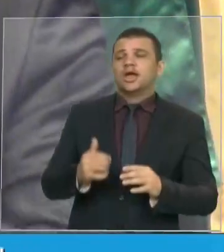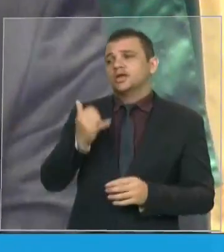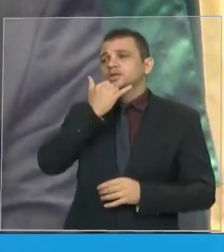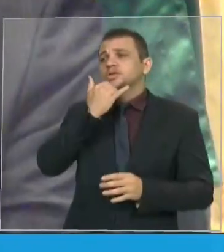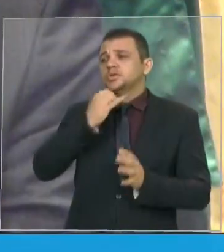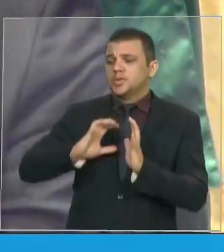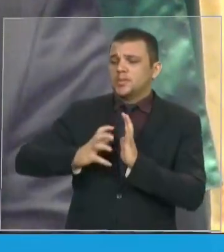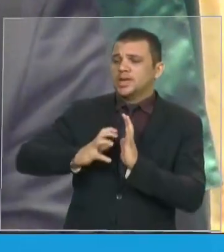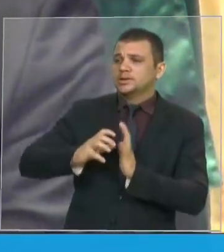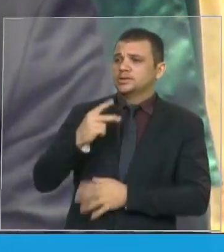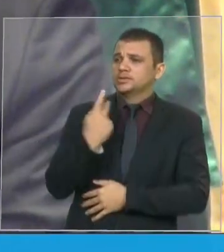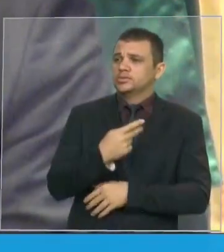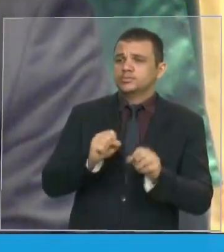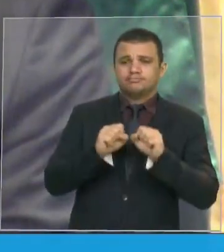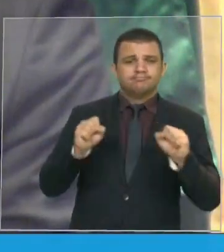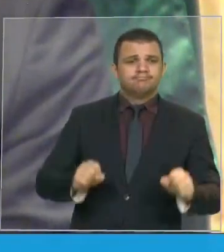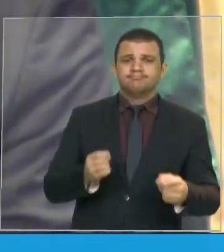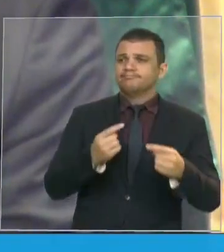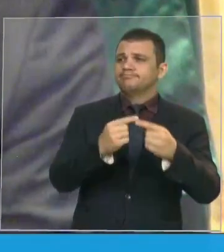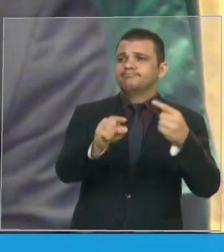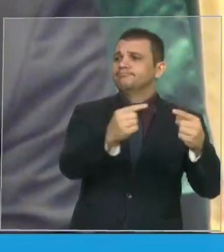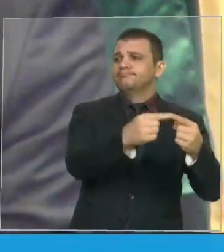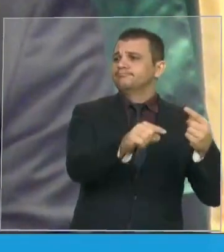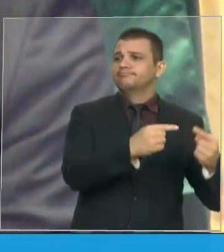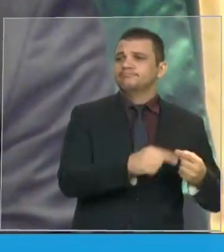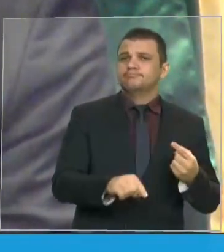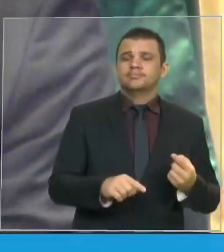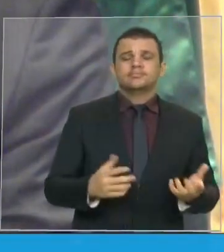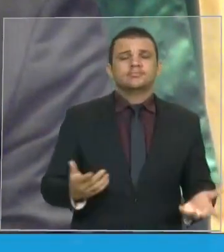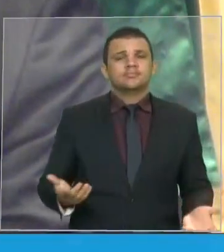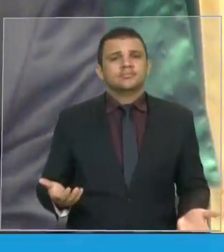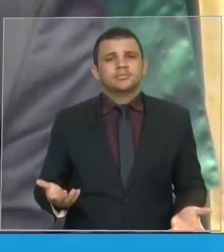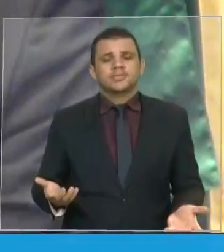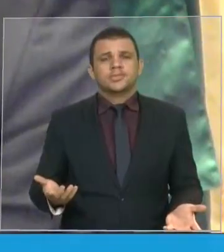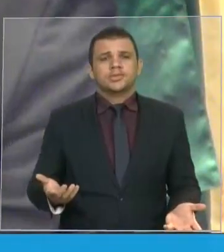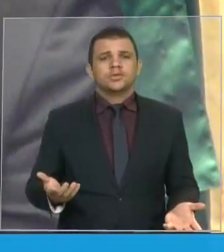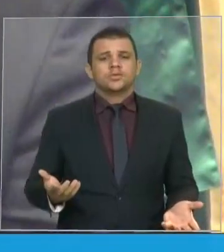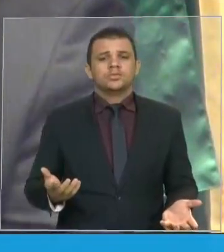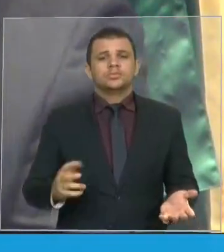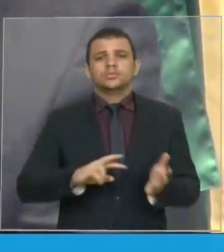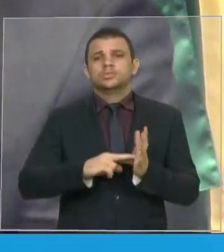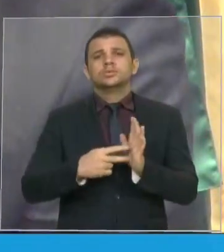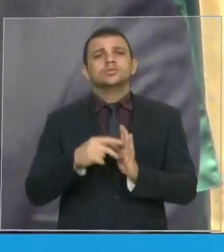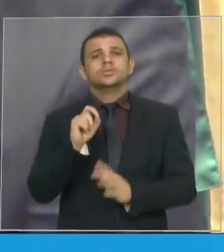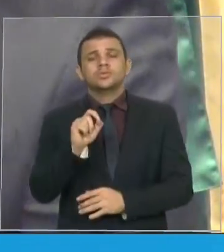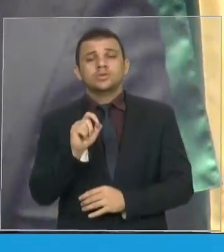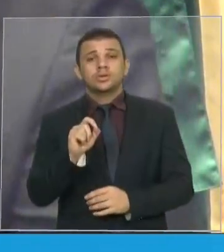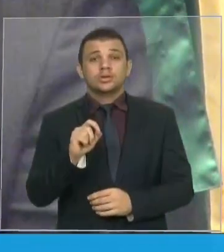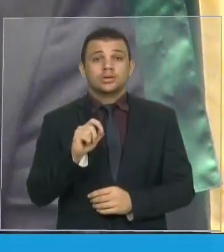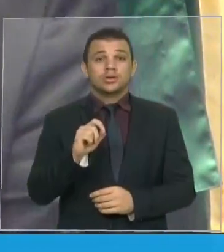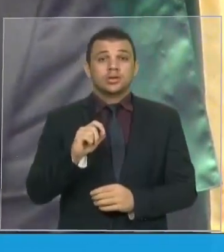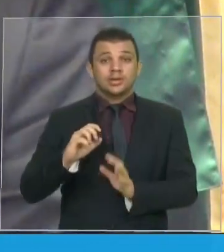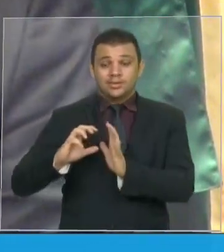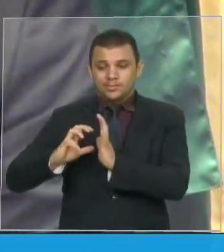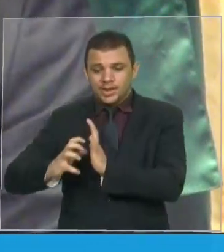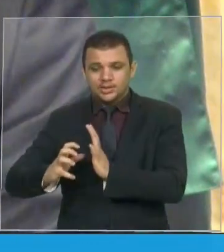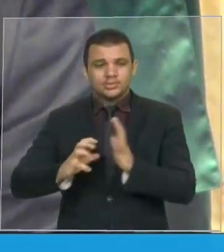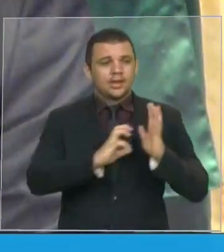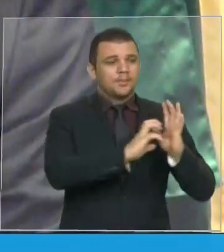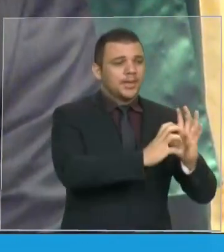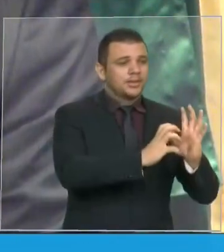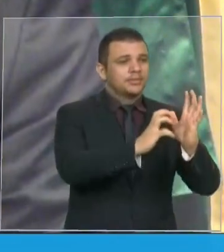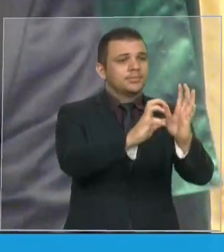dos sistemas eram os incompatíveis. Ou seja, nós estamos sempre nessa situação de sermos ilhas, de